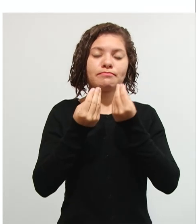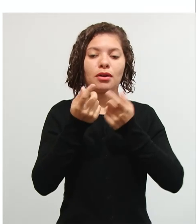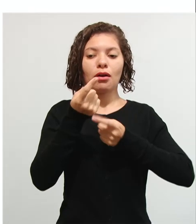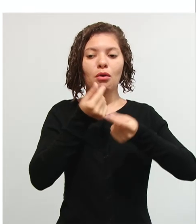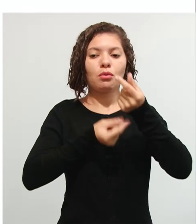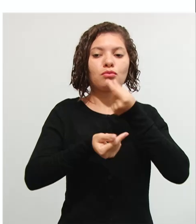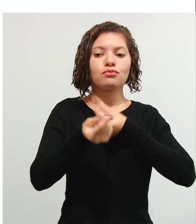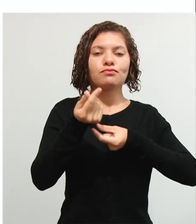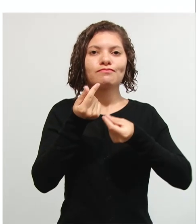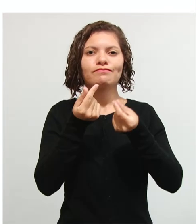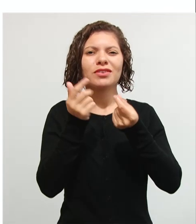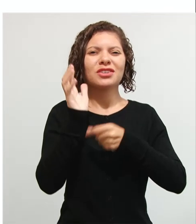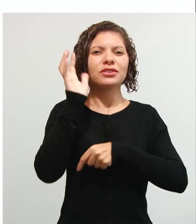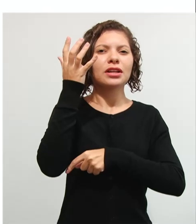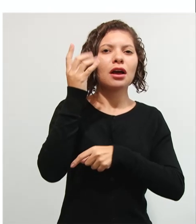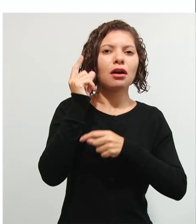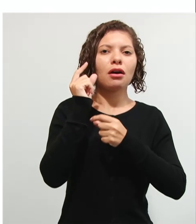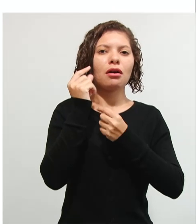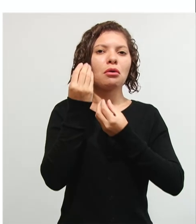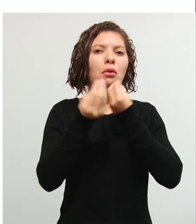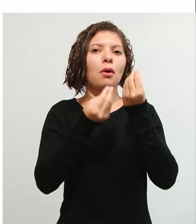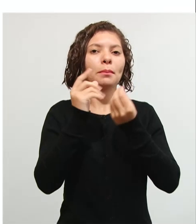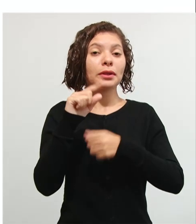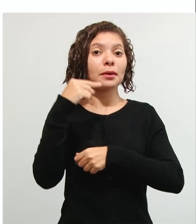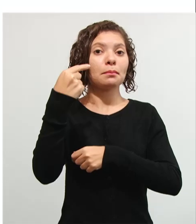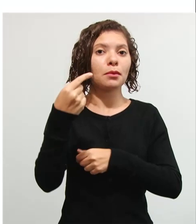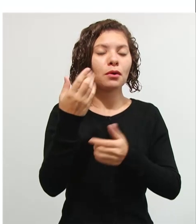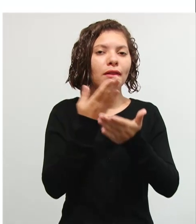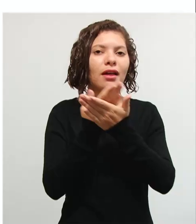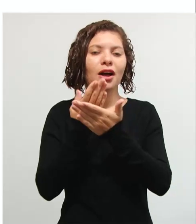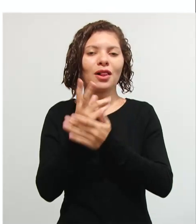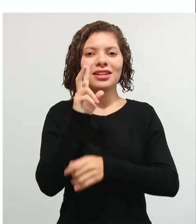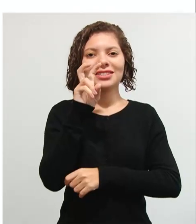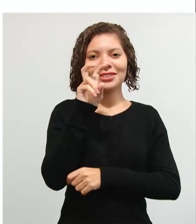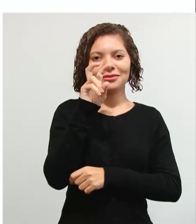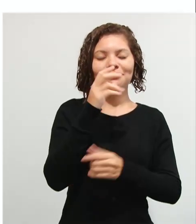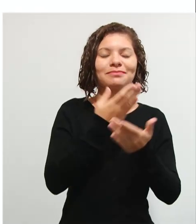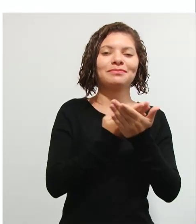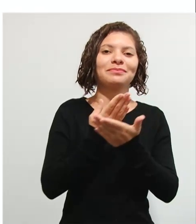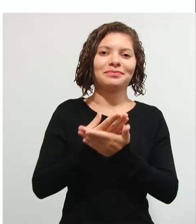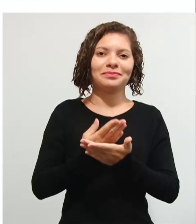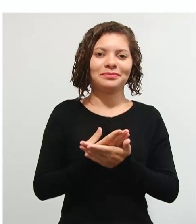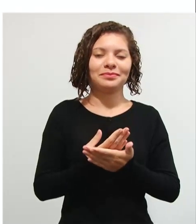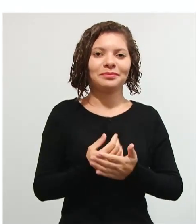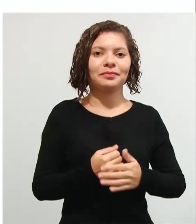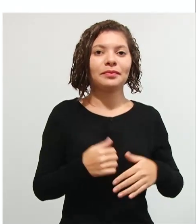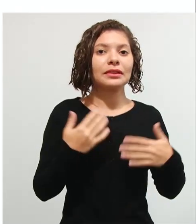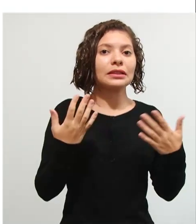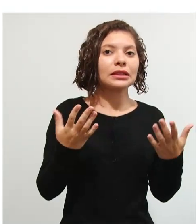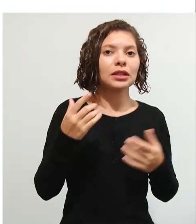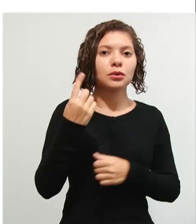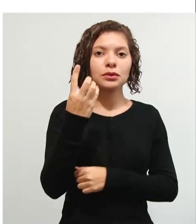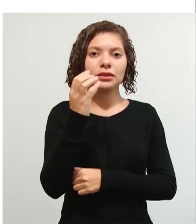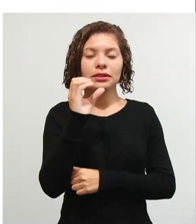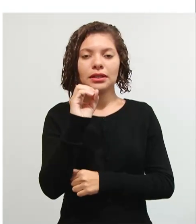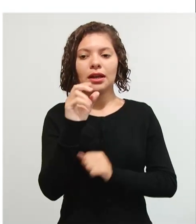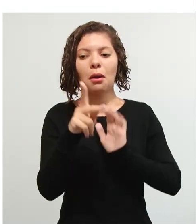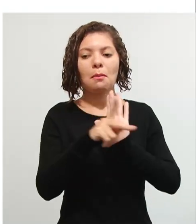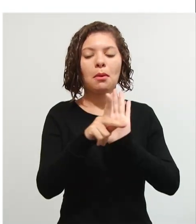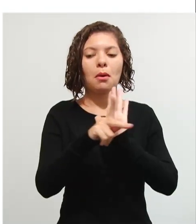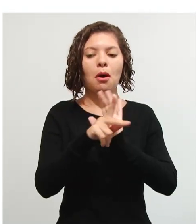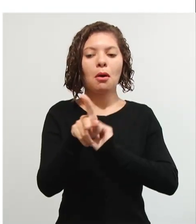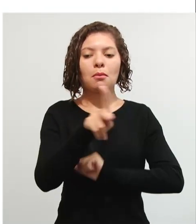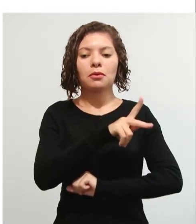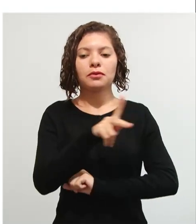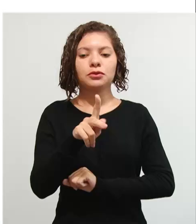também na nossa aula 5. Então está programado a gente abordar esses conteúdos também. Ou seja, os 10 princípios de economia do professor Gregory